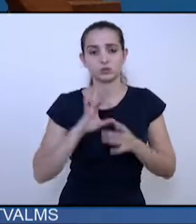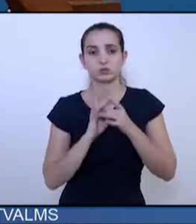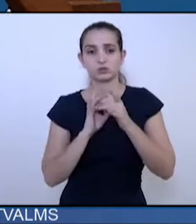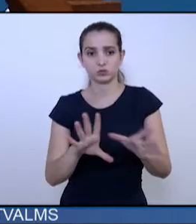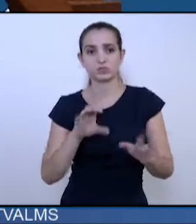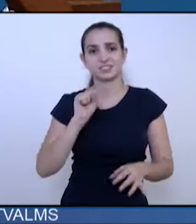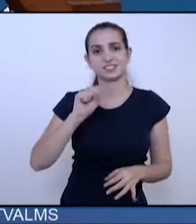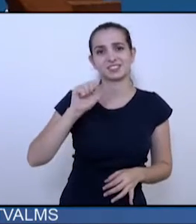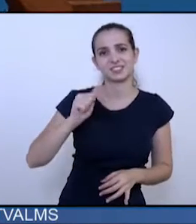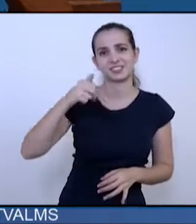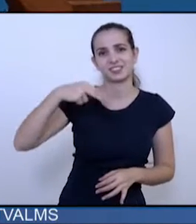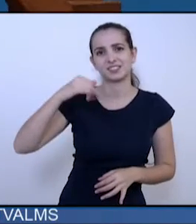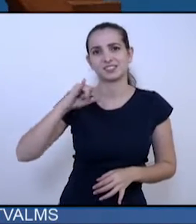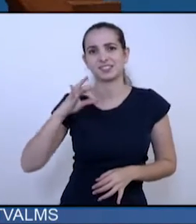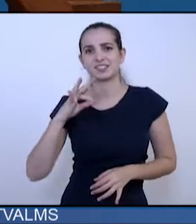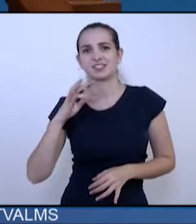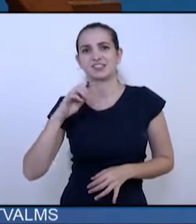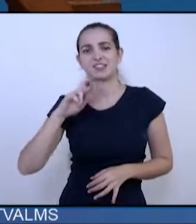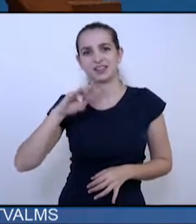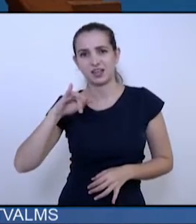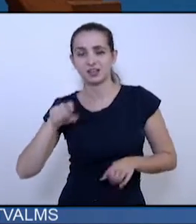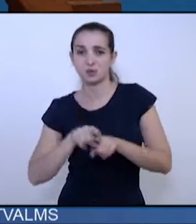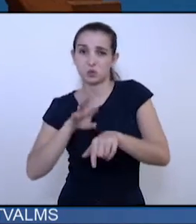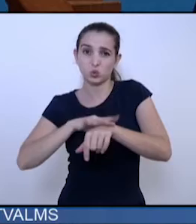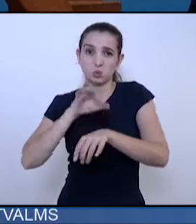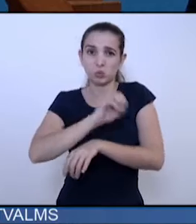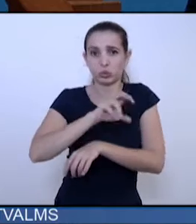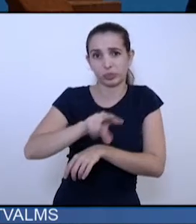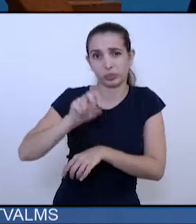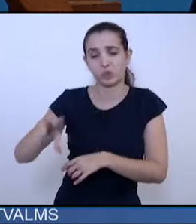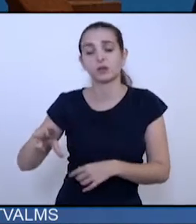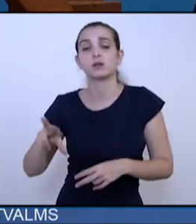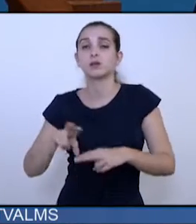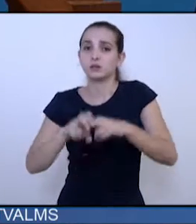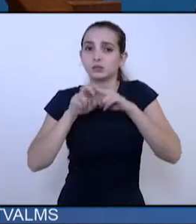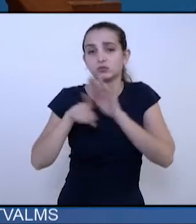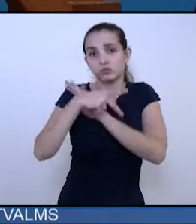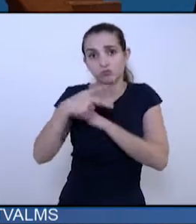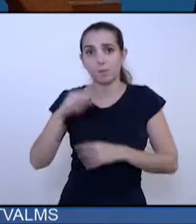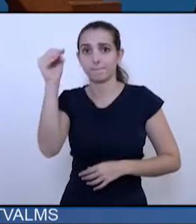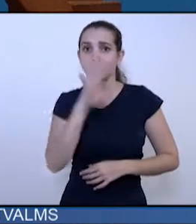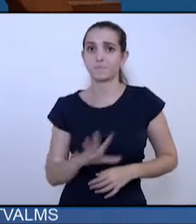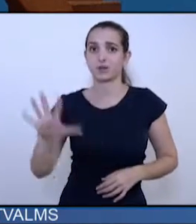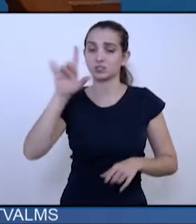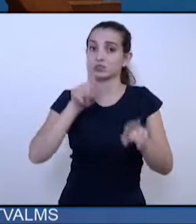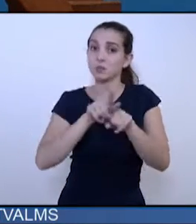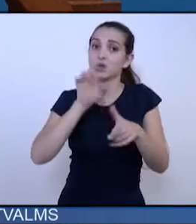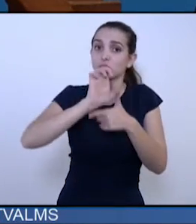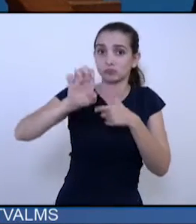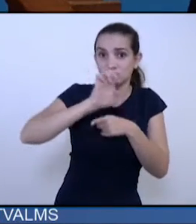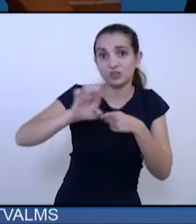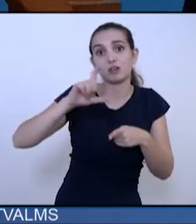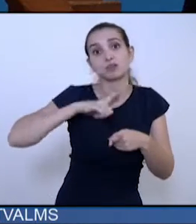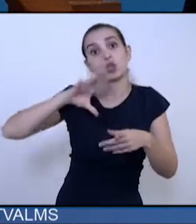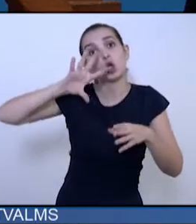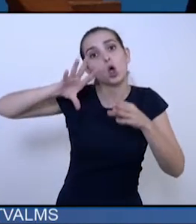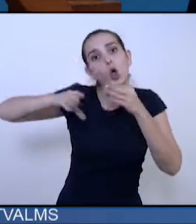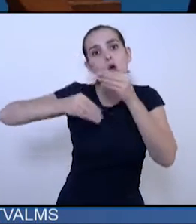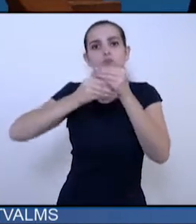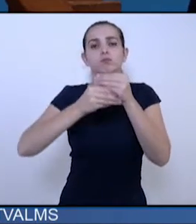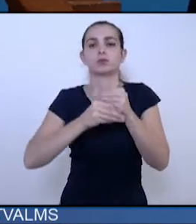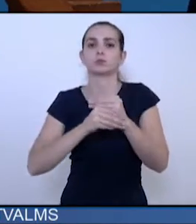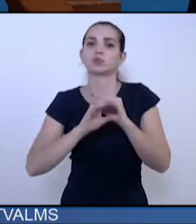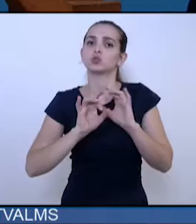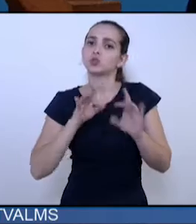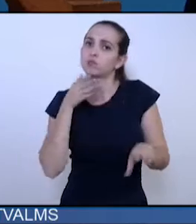sanitária. Apenas em circunstâncias especiais a atuação da União. Aos Estados, uma atuação complementar,